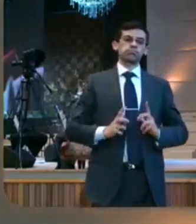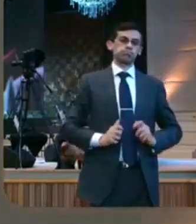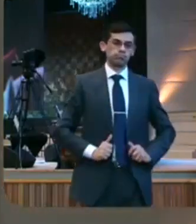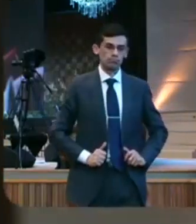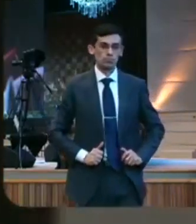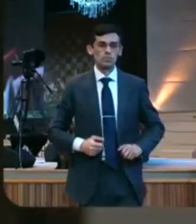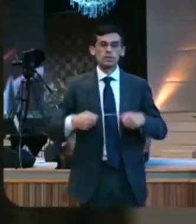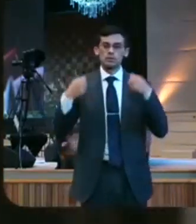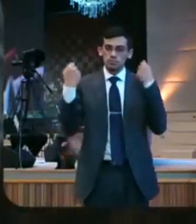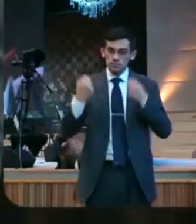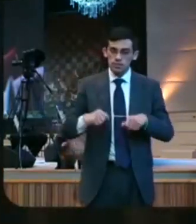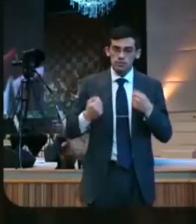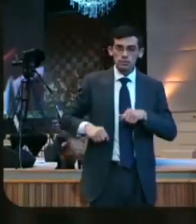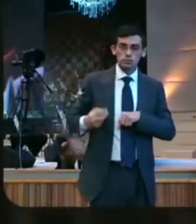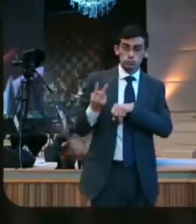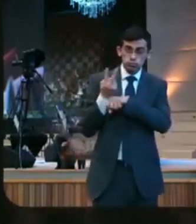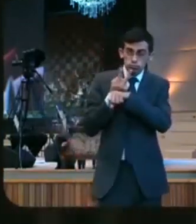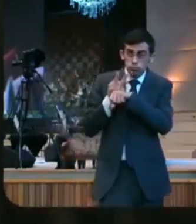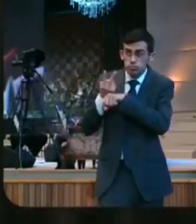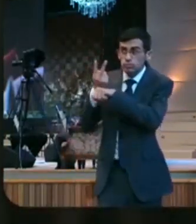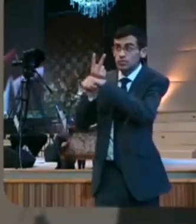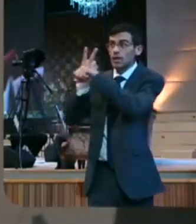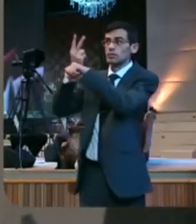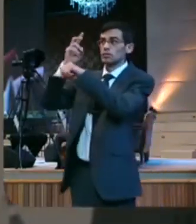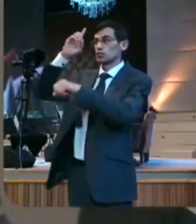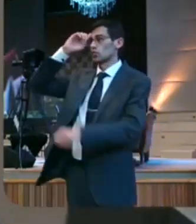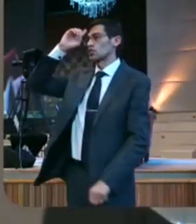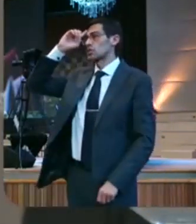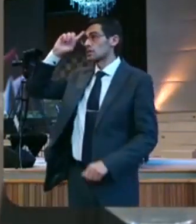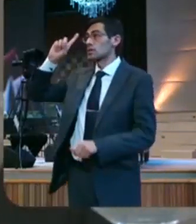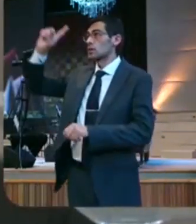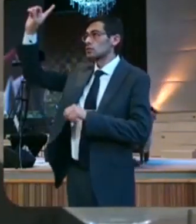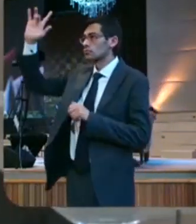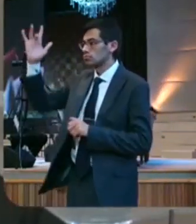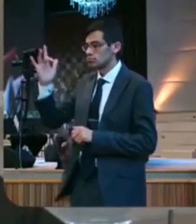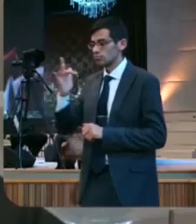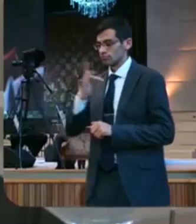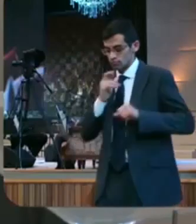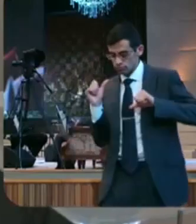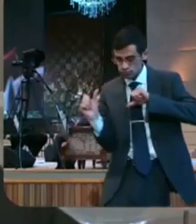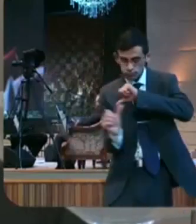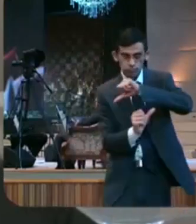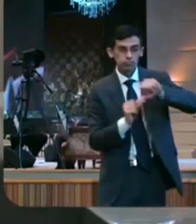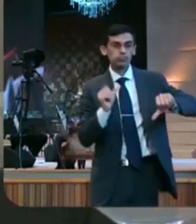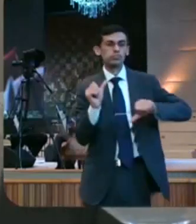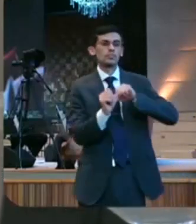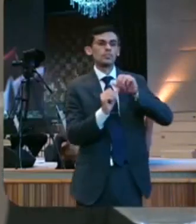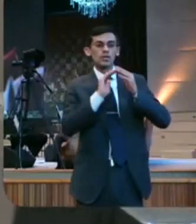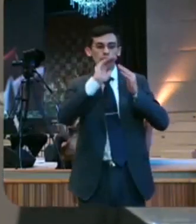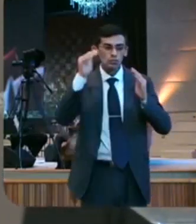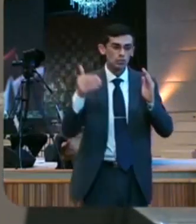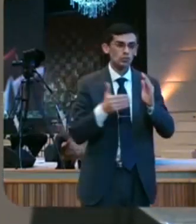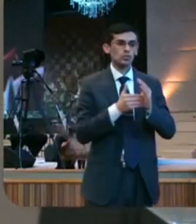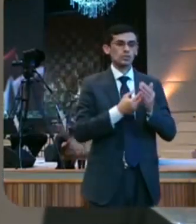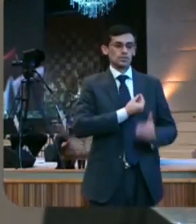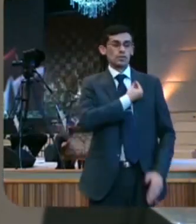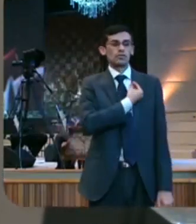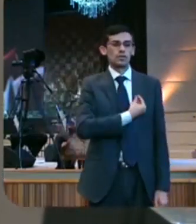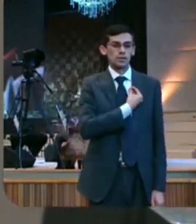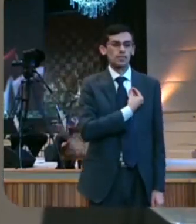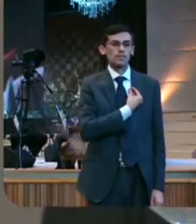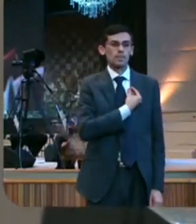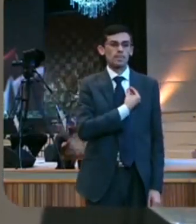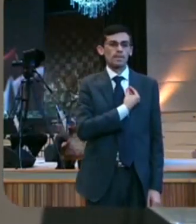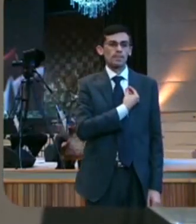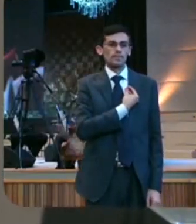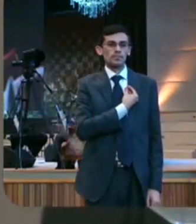que buscar ser transformado em todas as áreas da vida, na área financeira, na área da